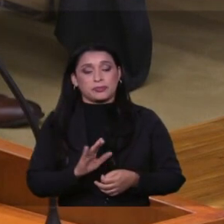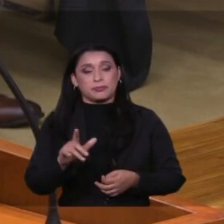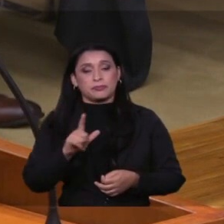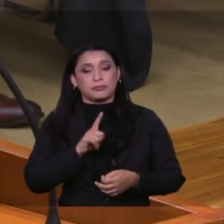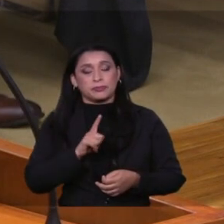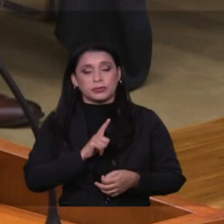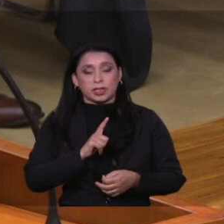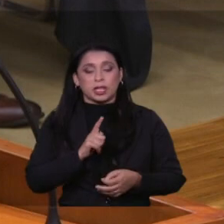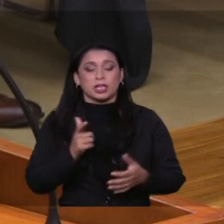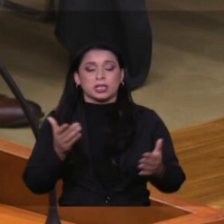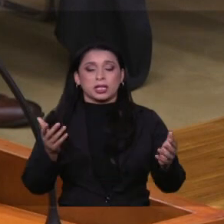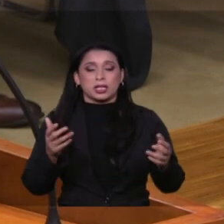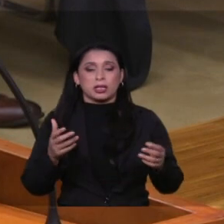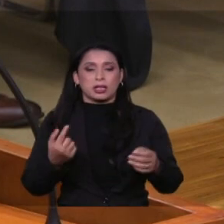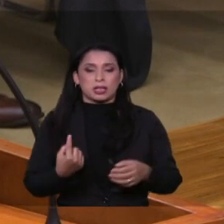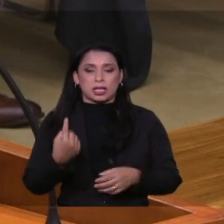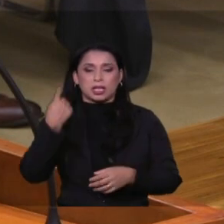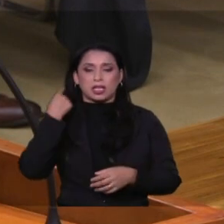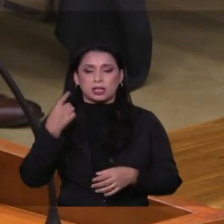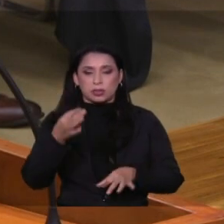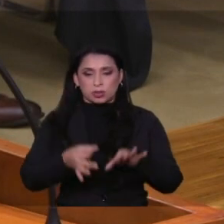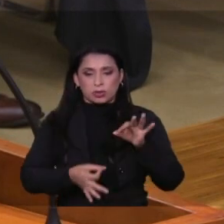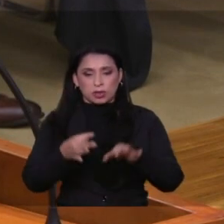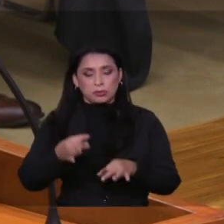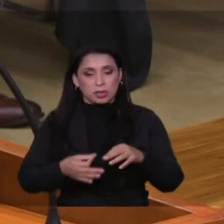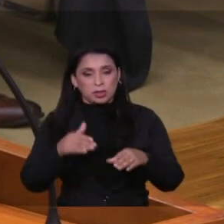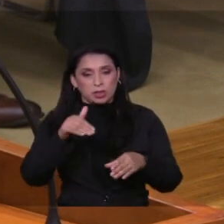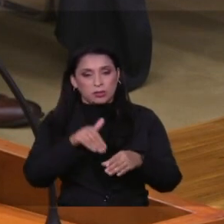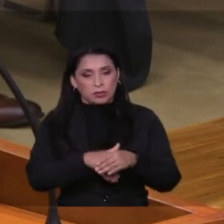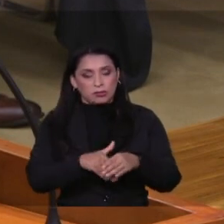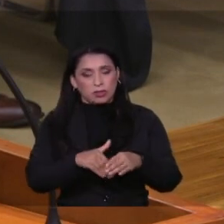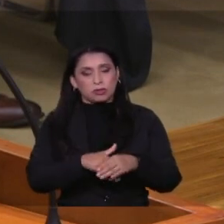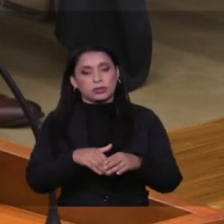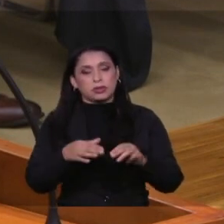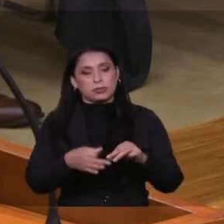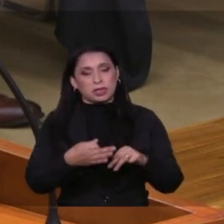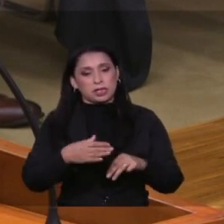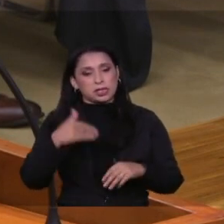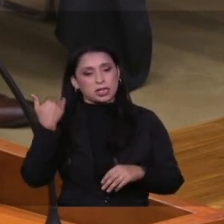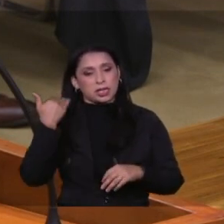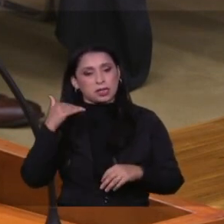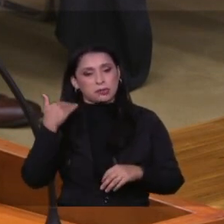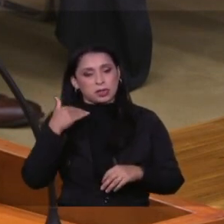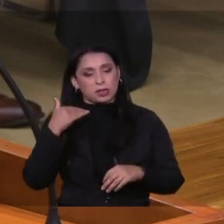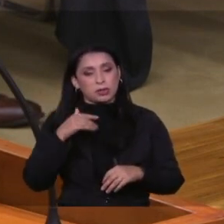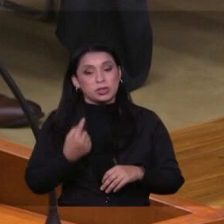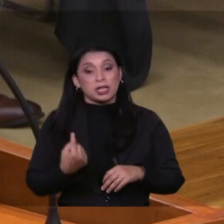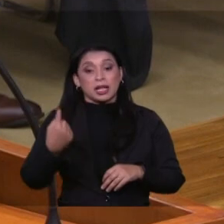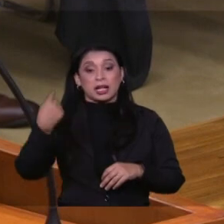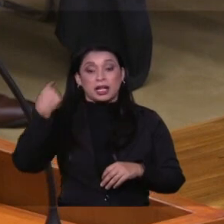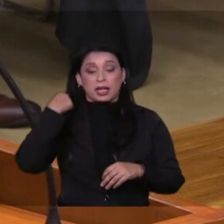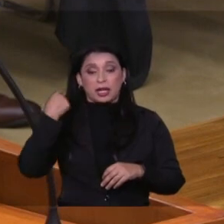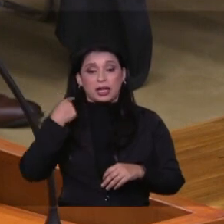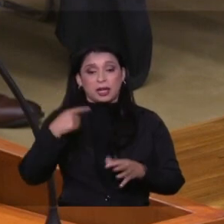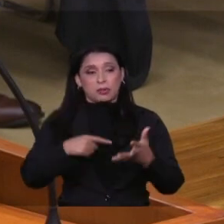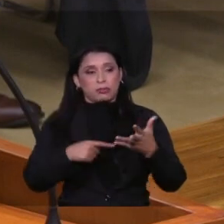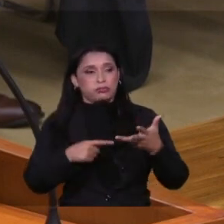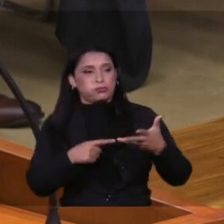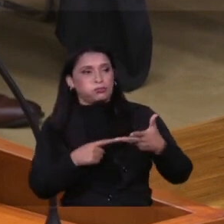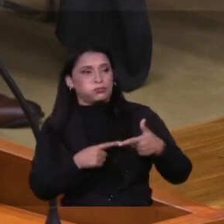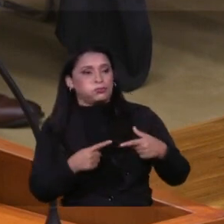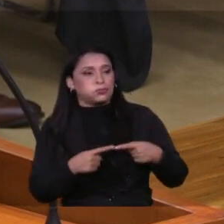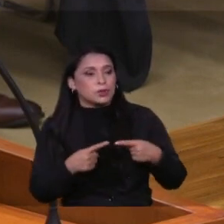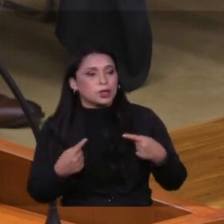dessa assentada, tivemos um voto brilhante da ministra Carmen Lúcia, que reconheceu, naquele momento, o estado de coisas